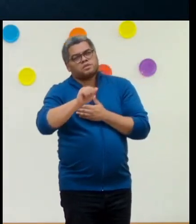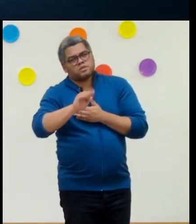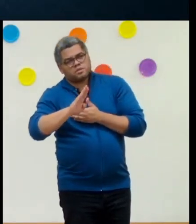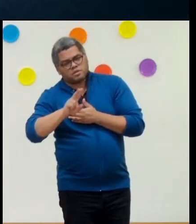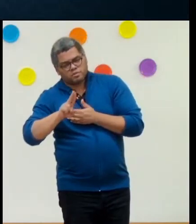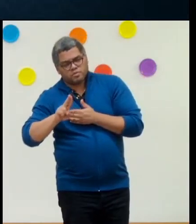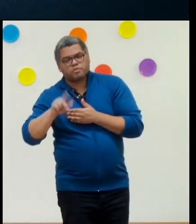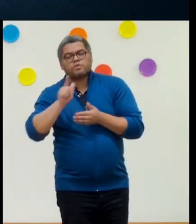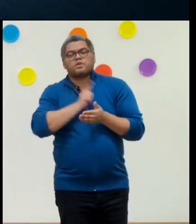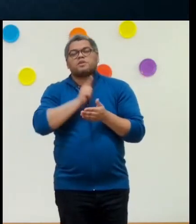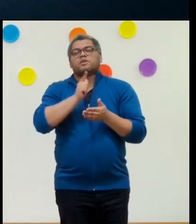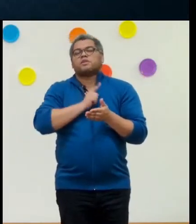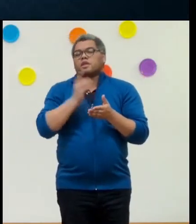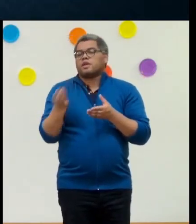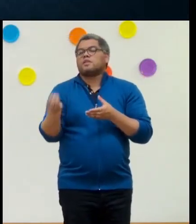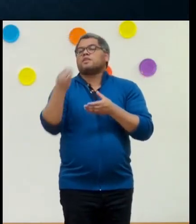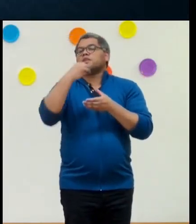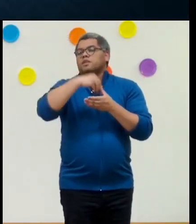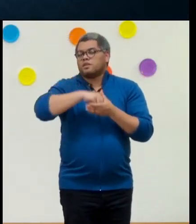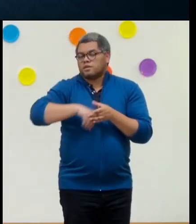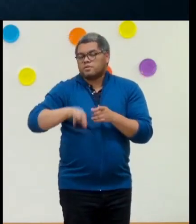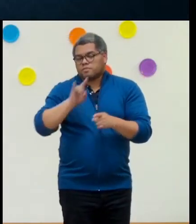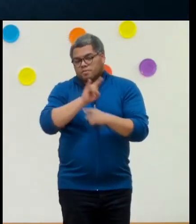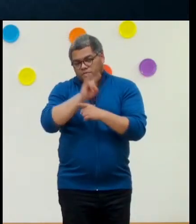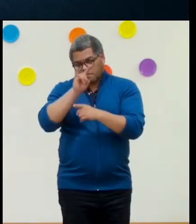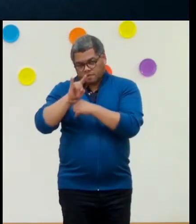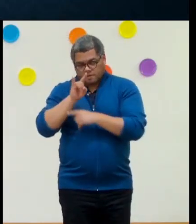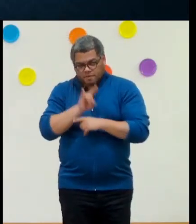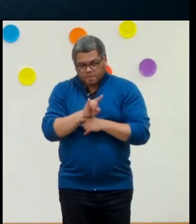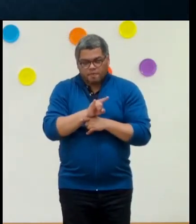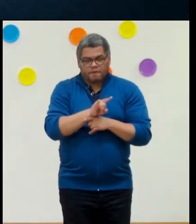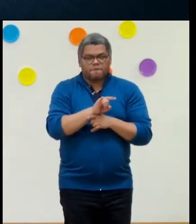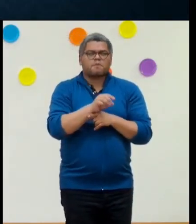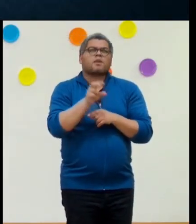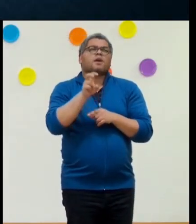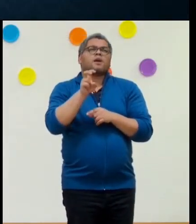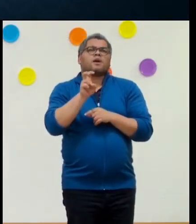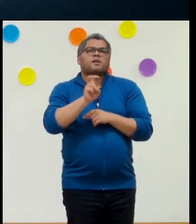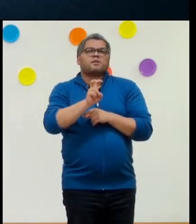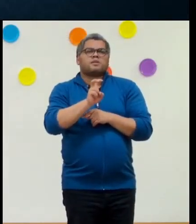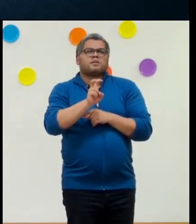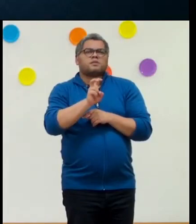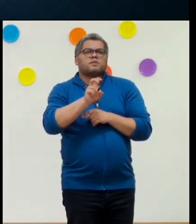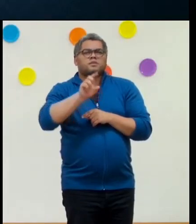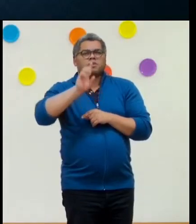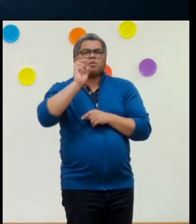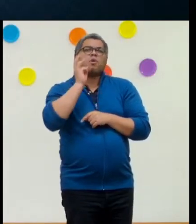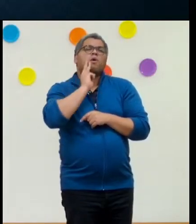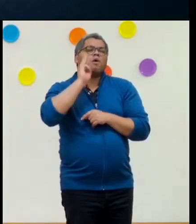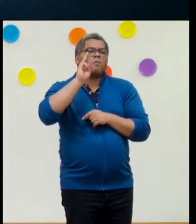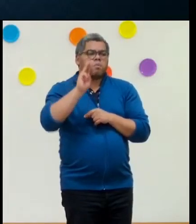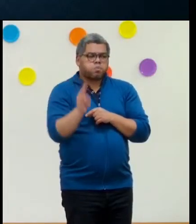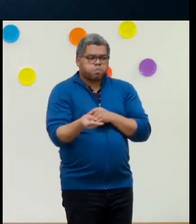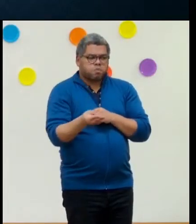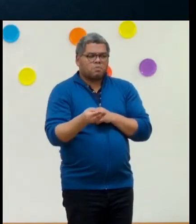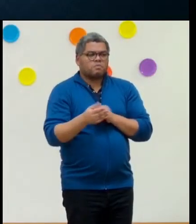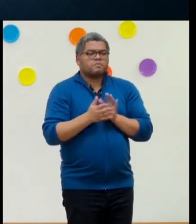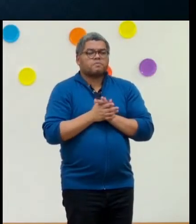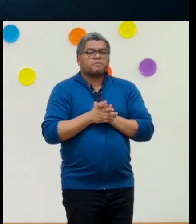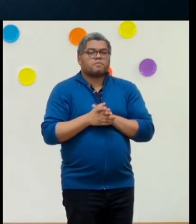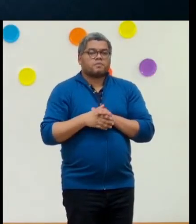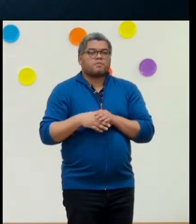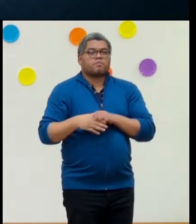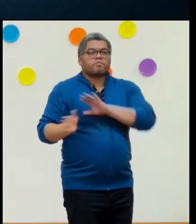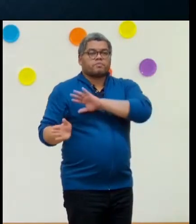5,5 milhões de usuárias no mundo, esse aplicativo de mulheres para mulheres traírem. Que mais de